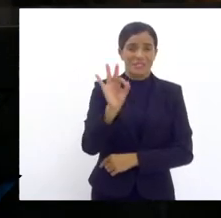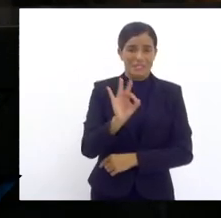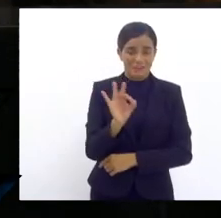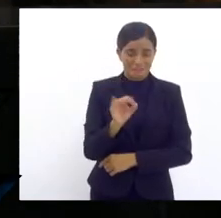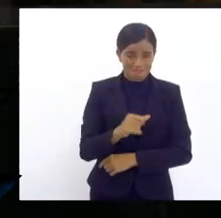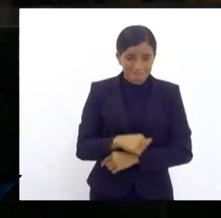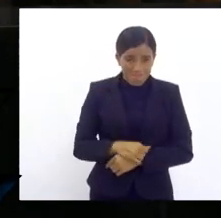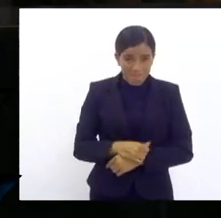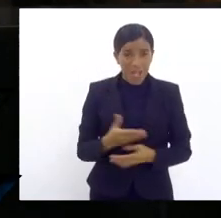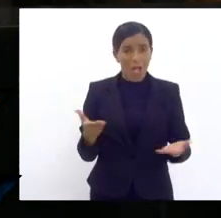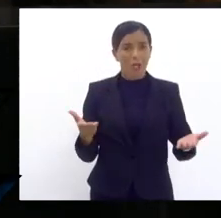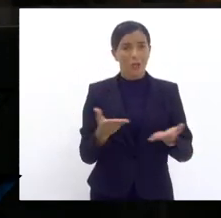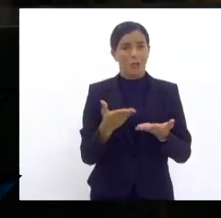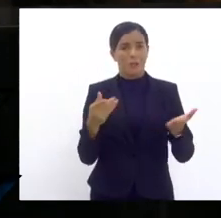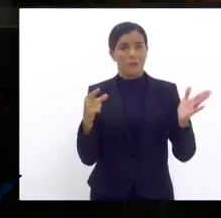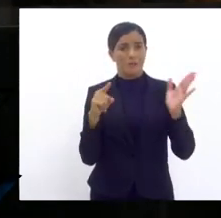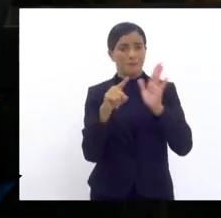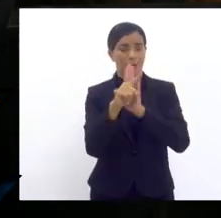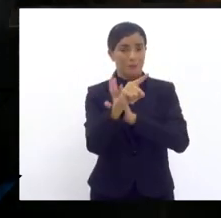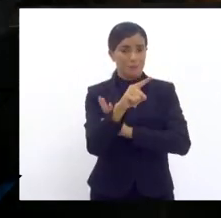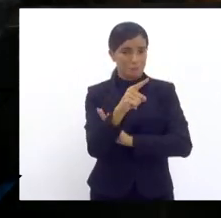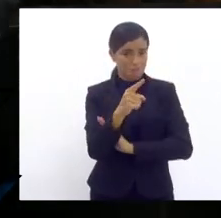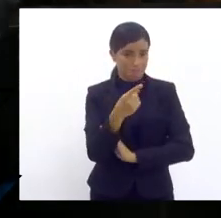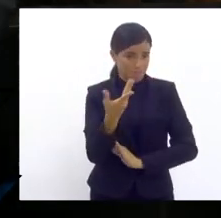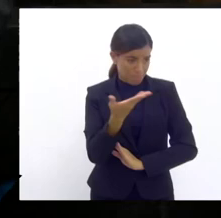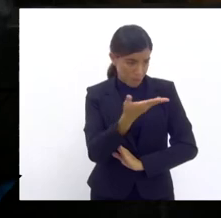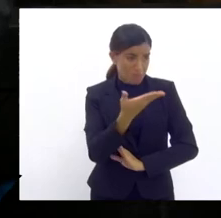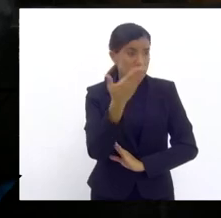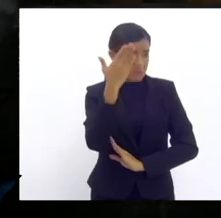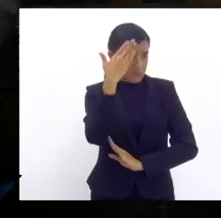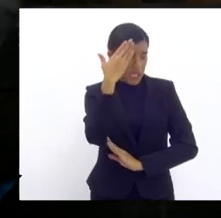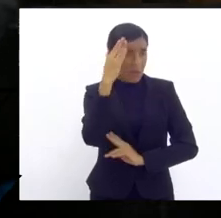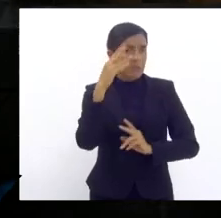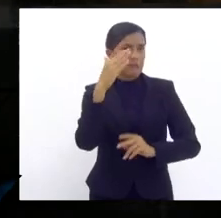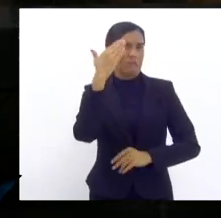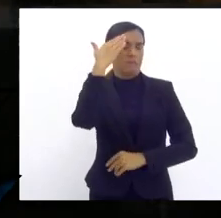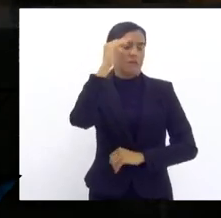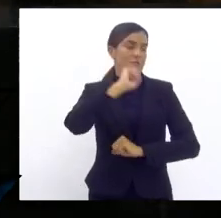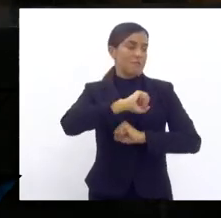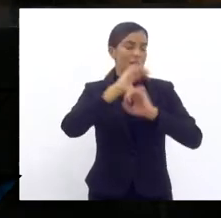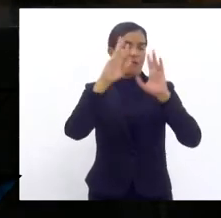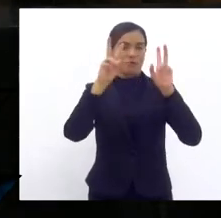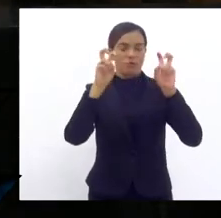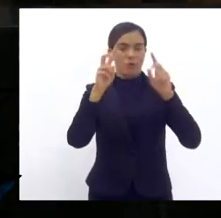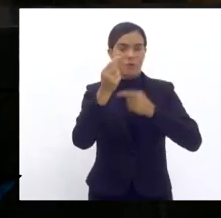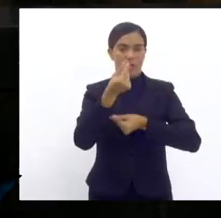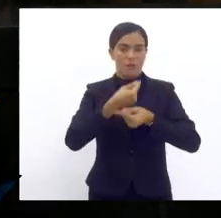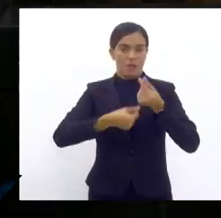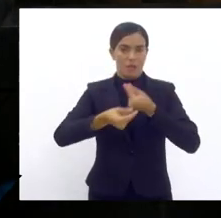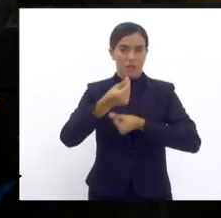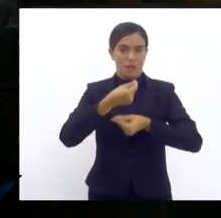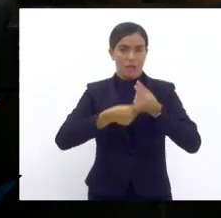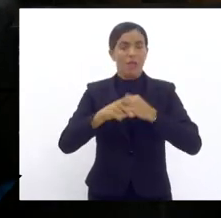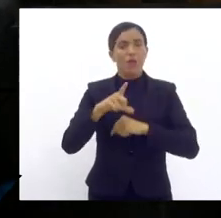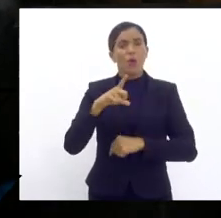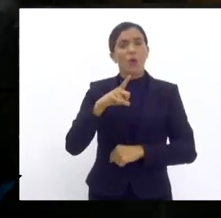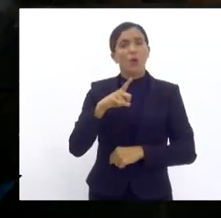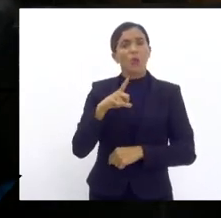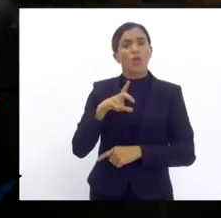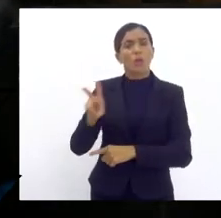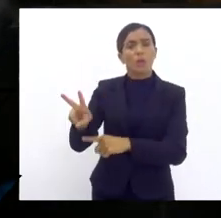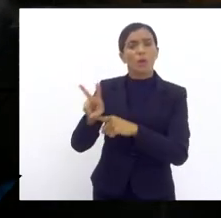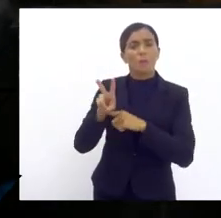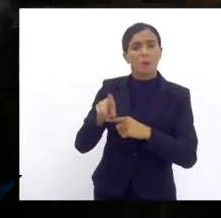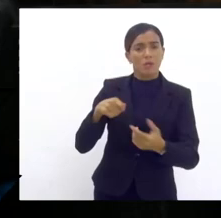. eu pergunto a vossa excelência que entende de finanças se eu tenho empréstimo para pagar